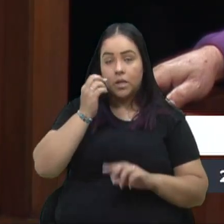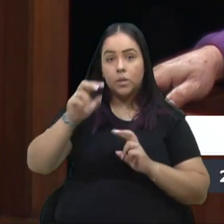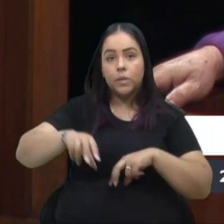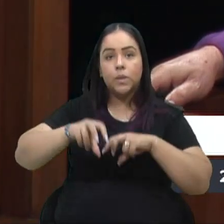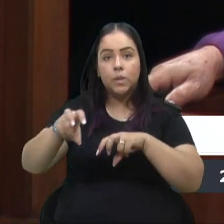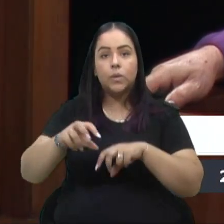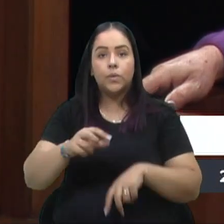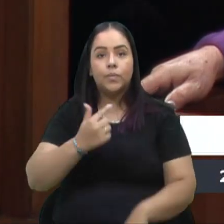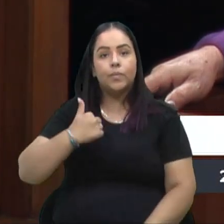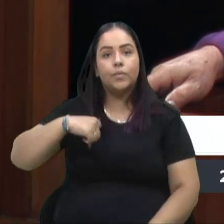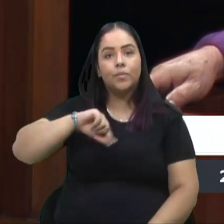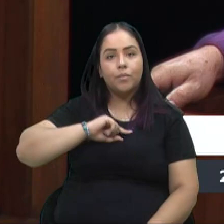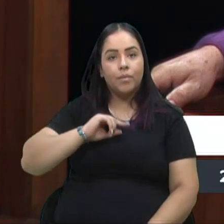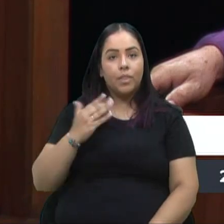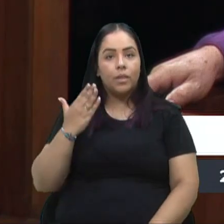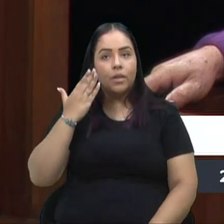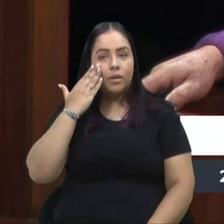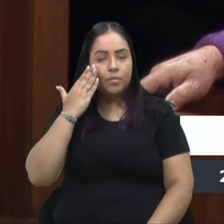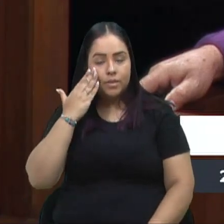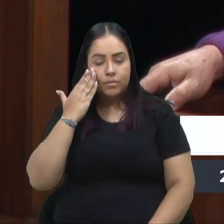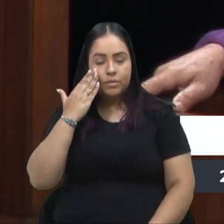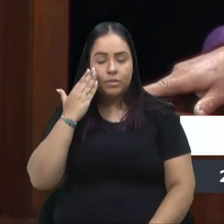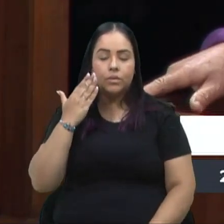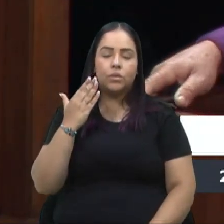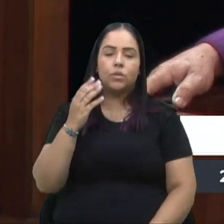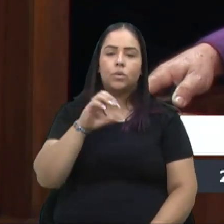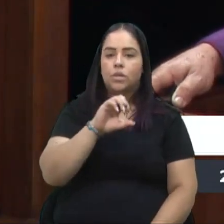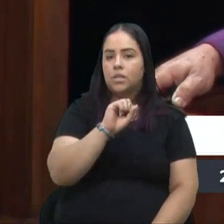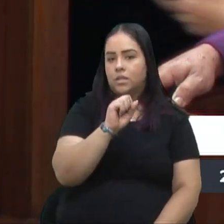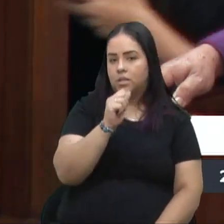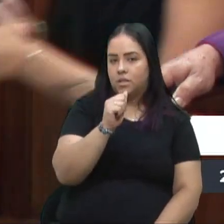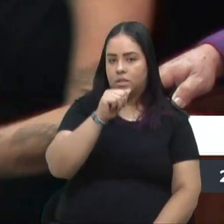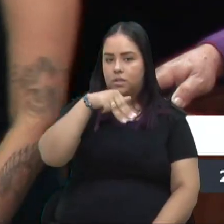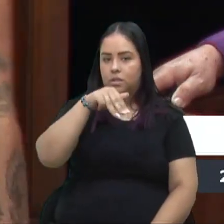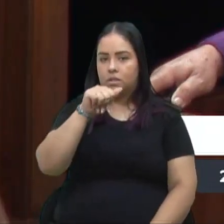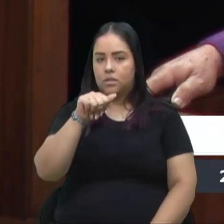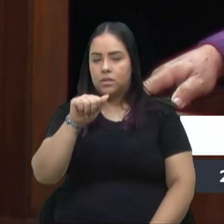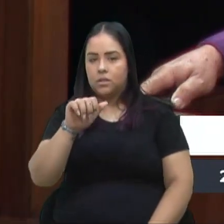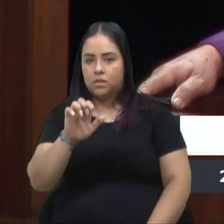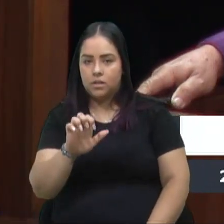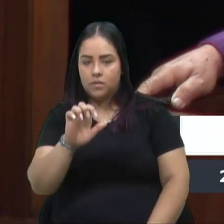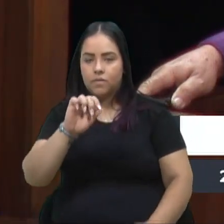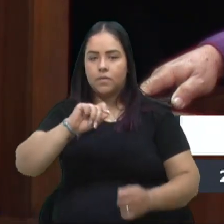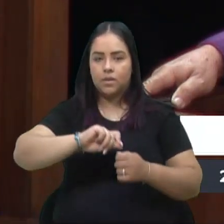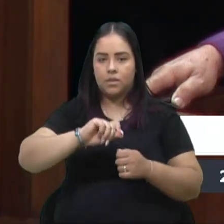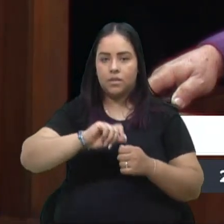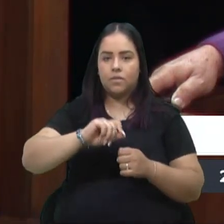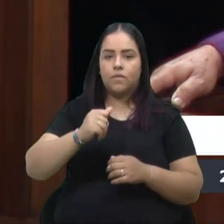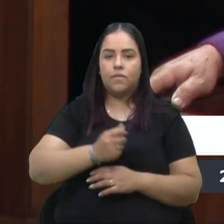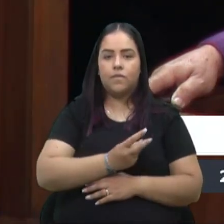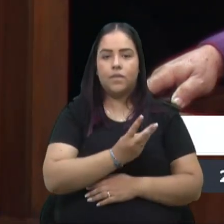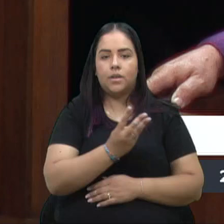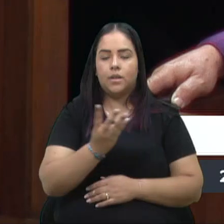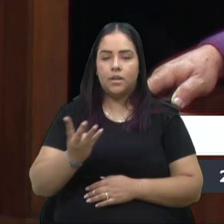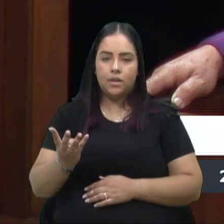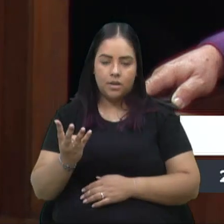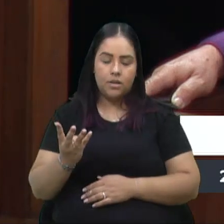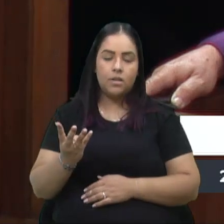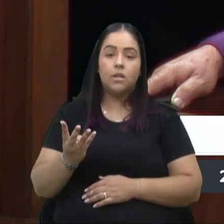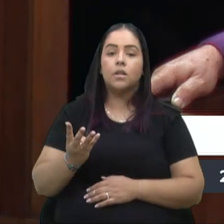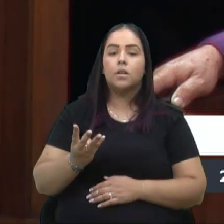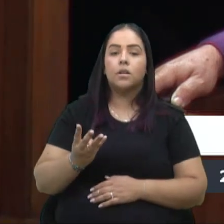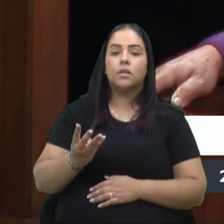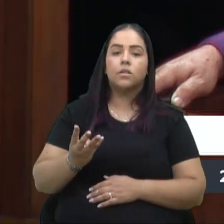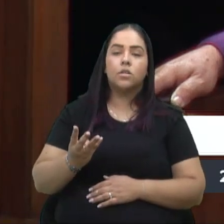a gente sabe que o Samae fez várias extensões de rede Vereador